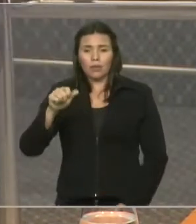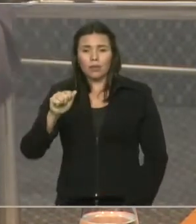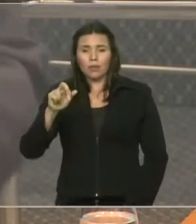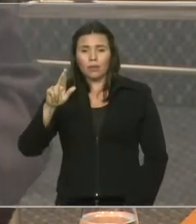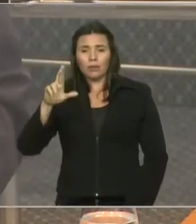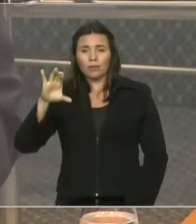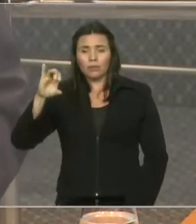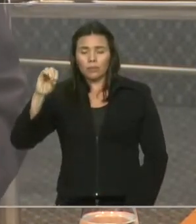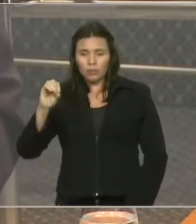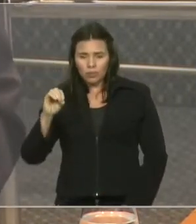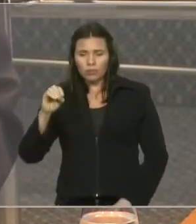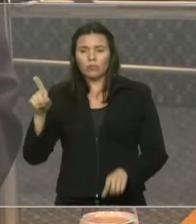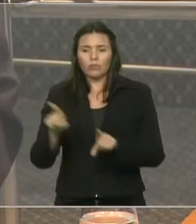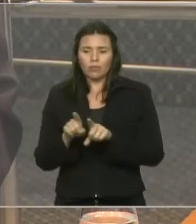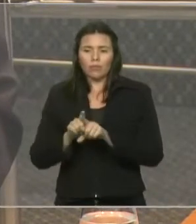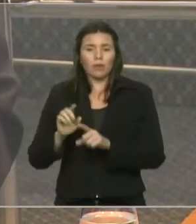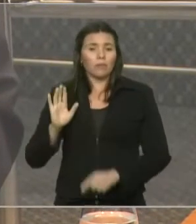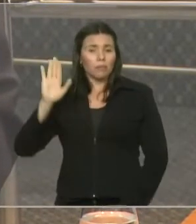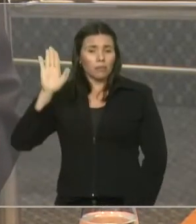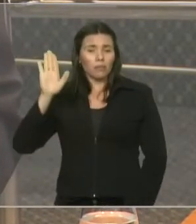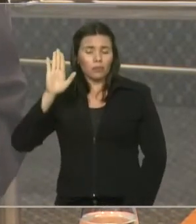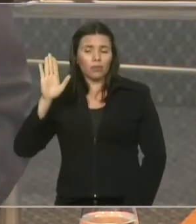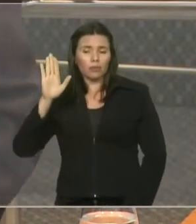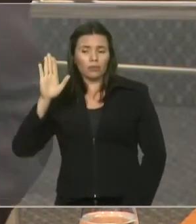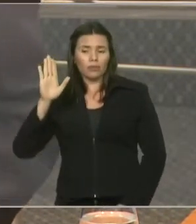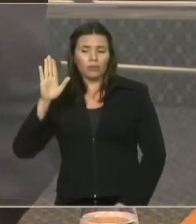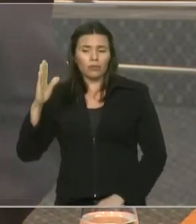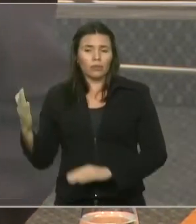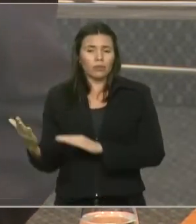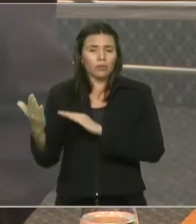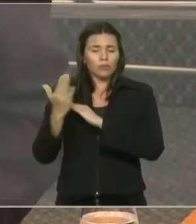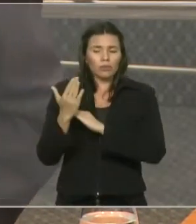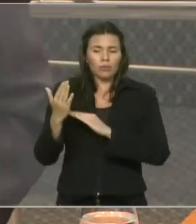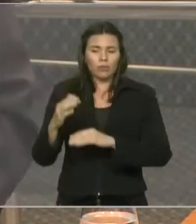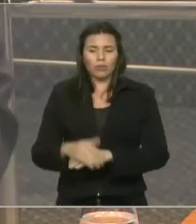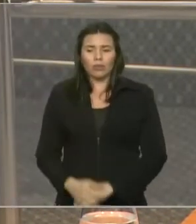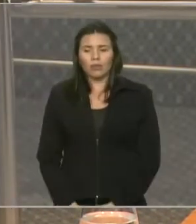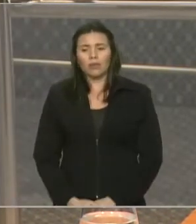porque fisicamente vai ser difícil eu entrar nessa secretaria. Muito obrigado.